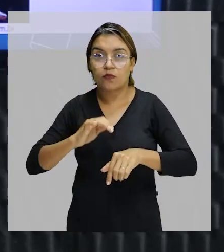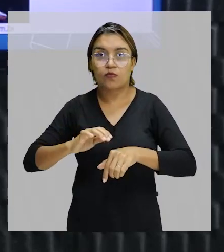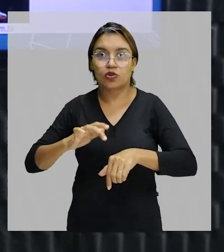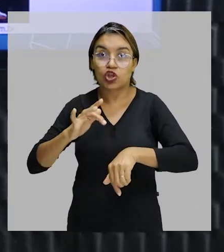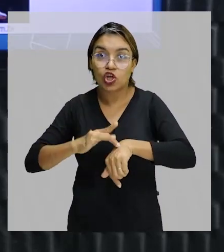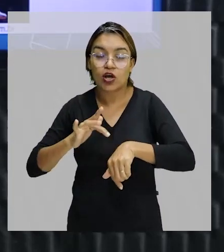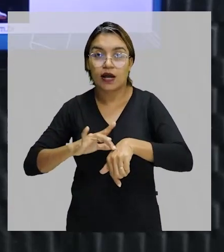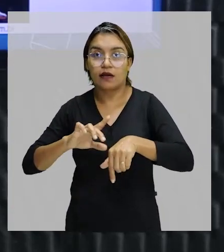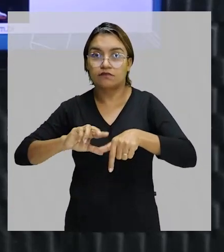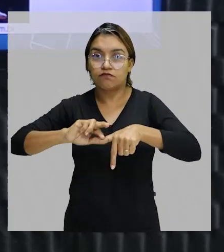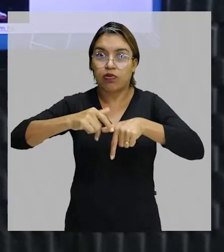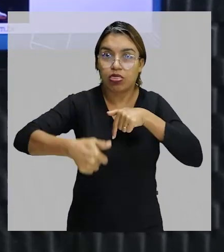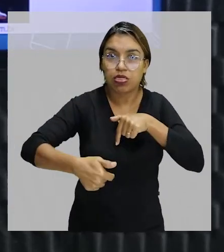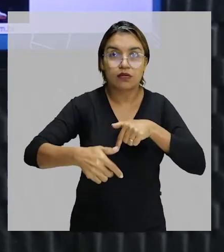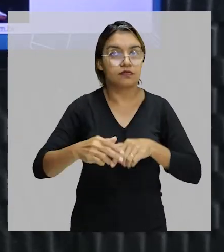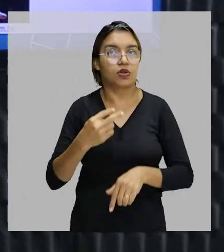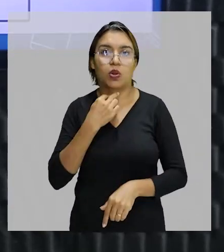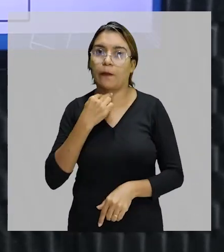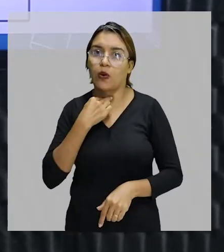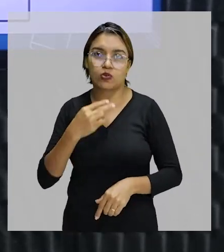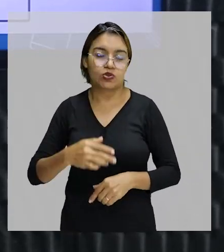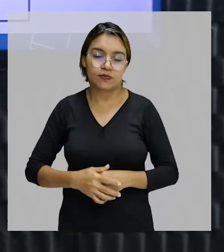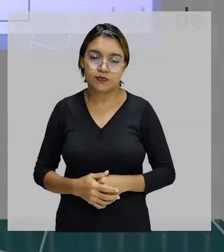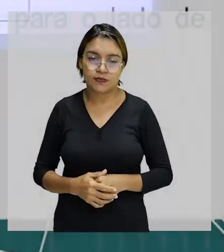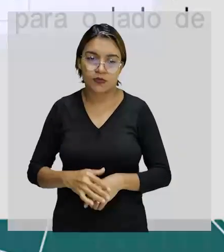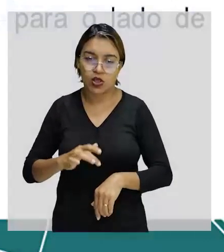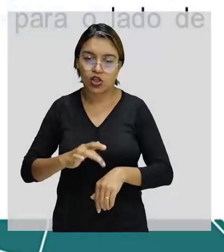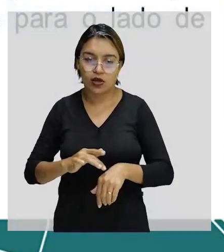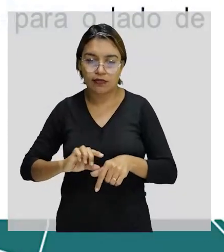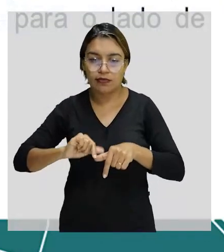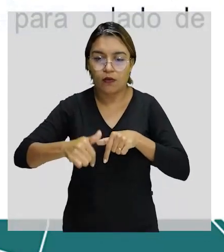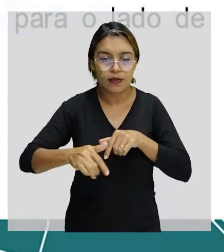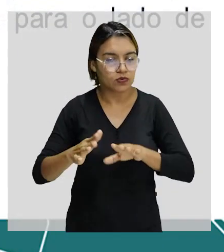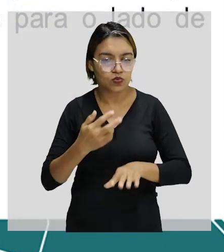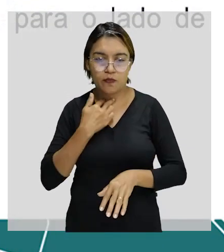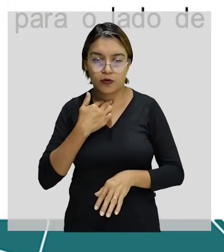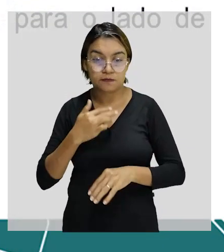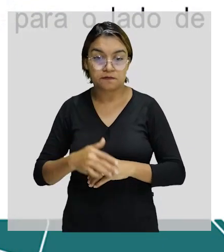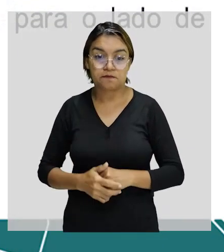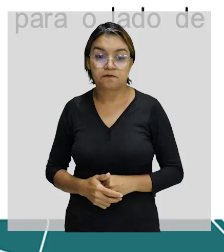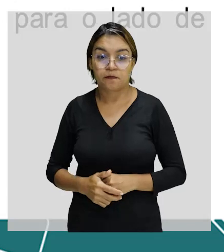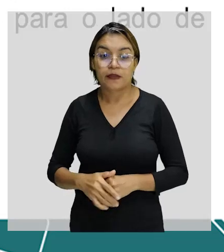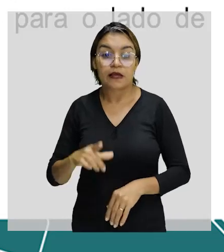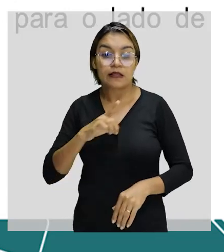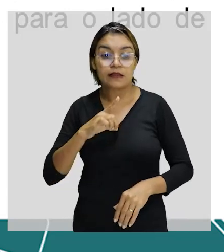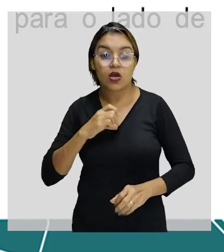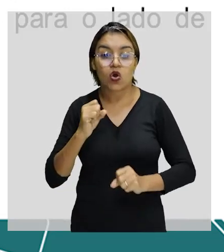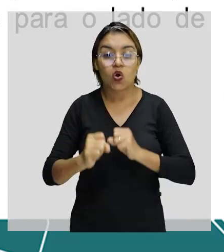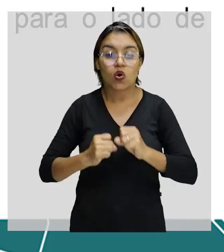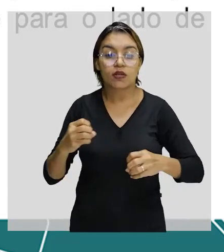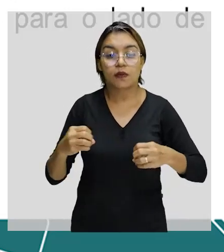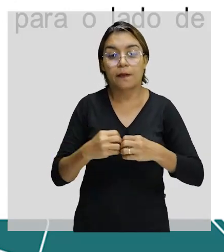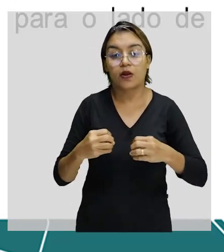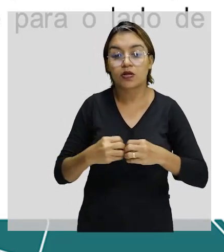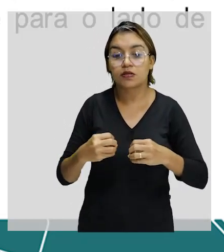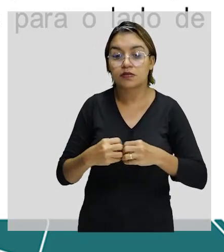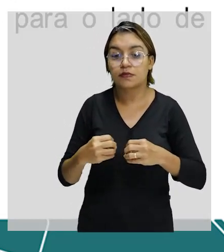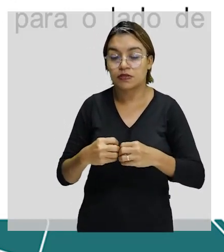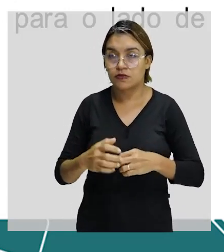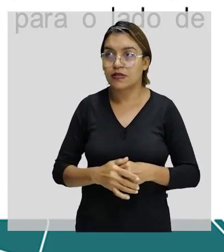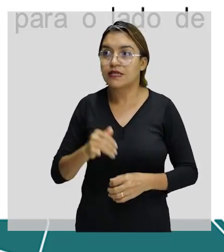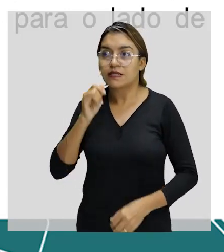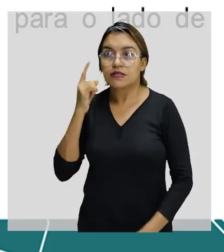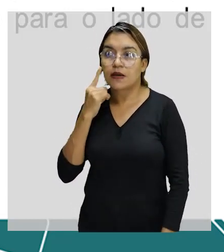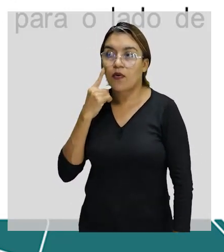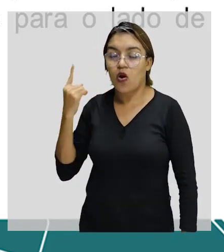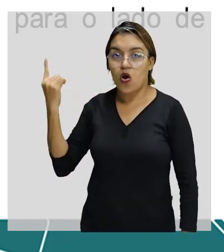derrubei, o salto não será validado. Aí as fases do salto, tem a corrida de aproximação, que é quando ele faz esse percurso aqui,